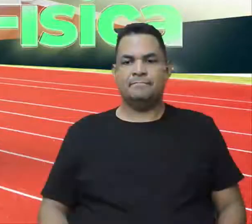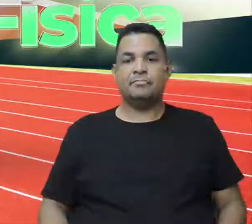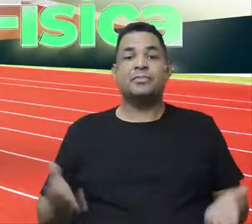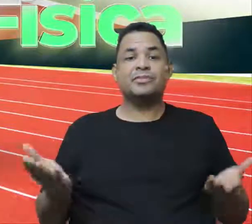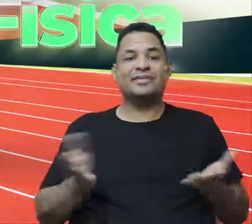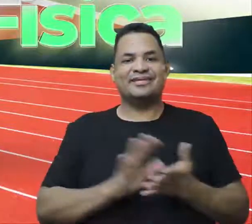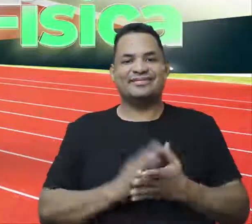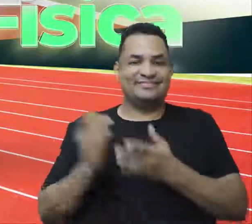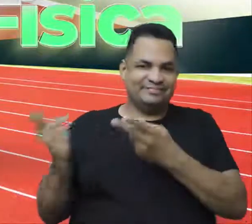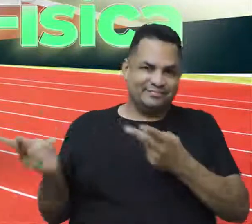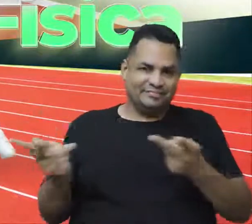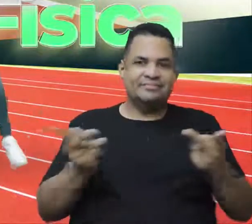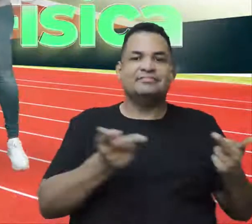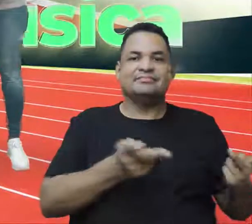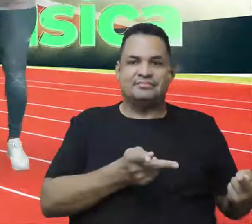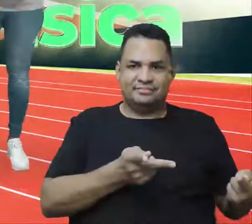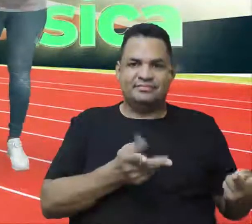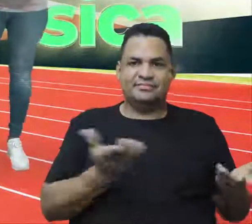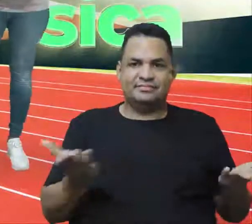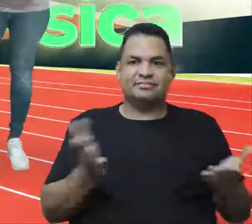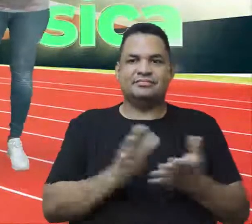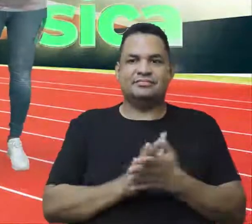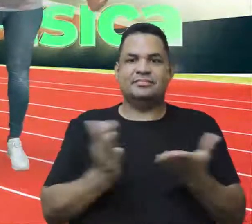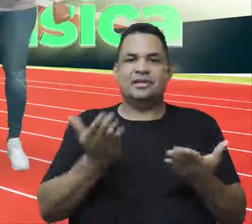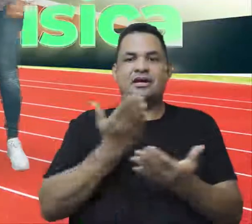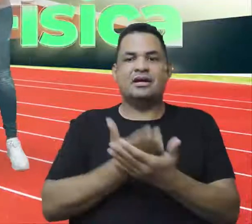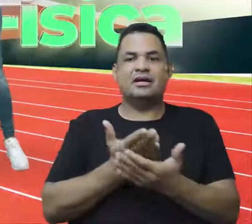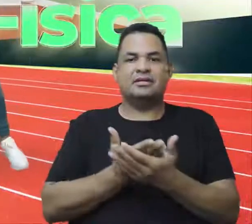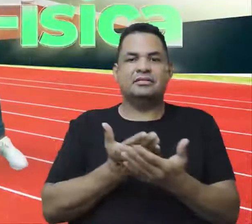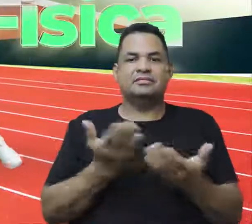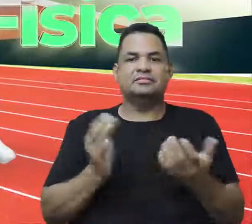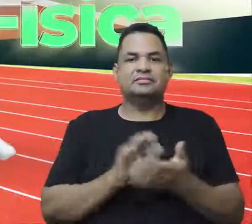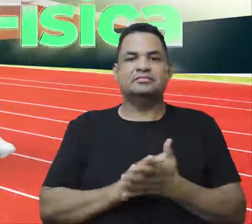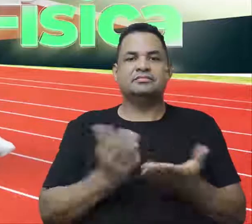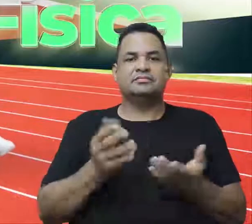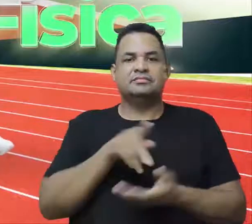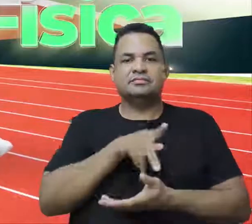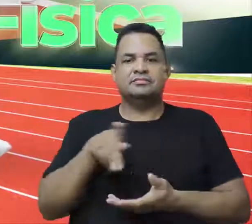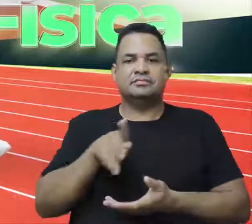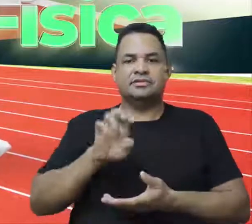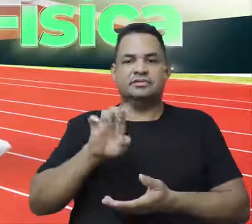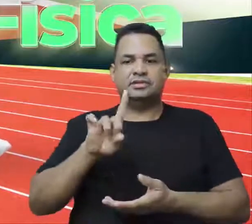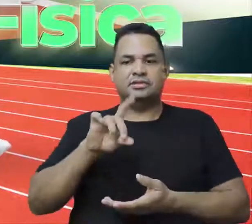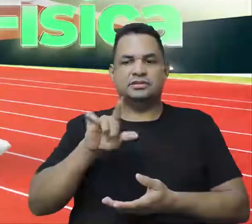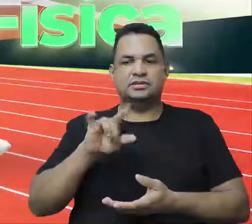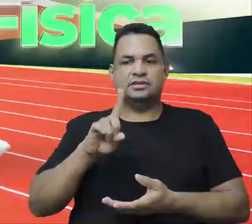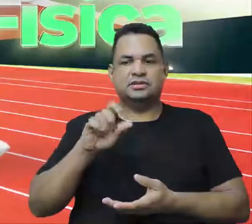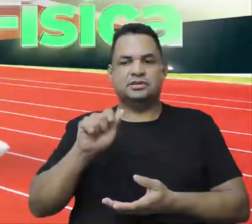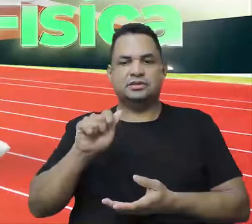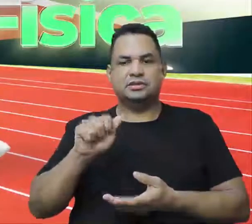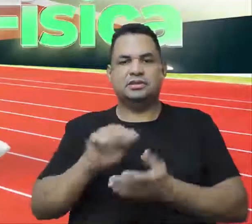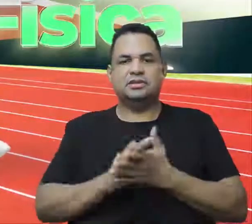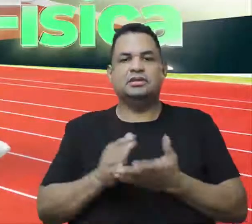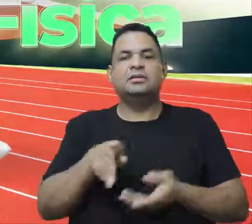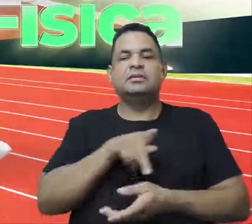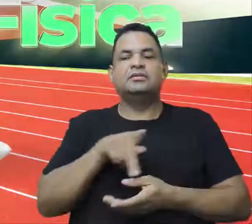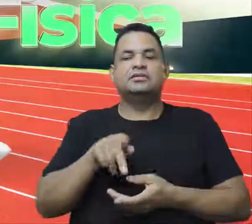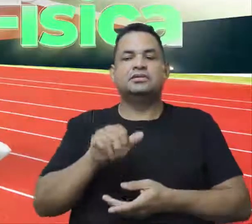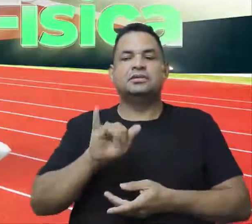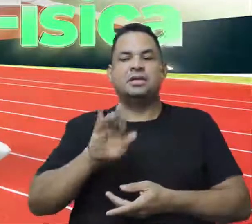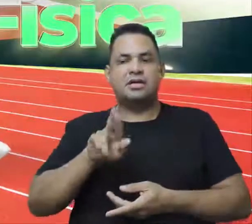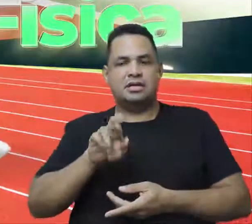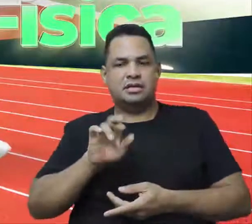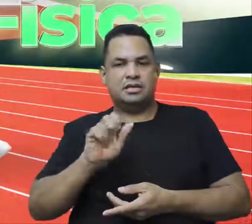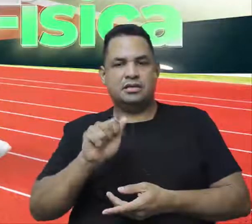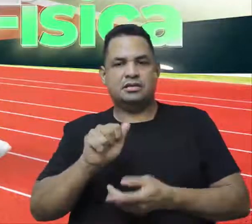estudante! Seja bem-vindo para mais uma aula. Professora Elisângela aqui, professora Iris.